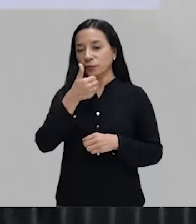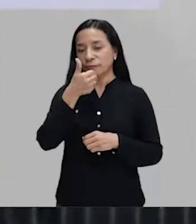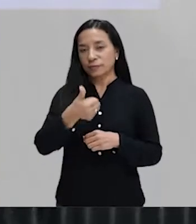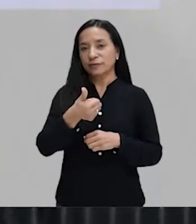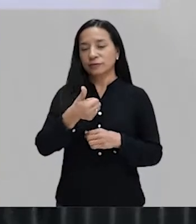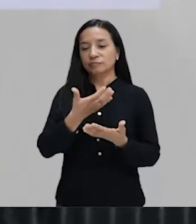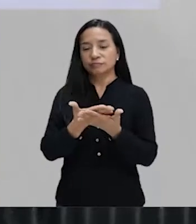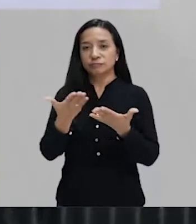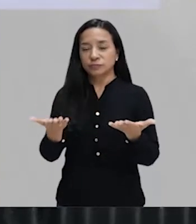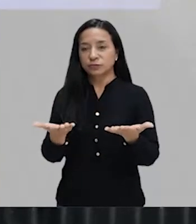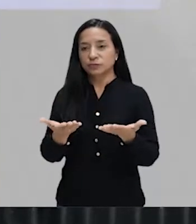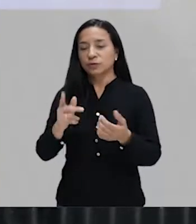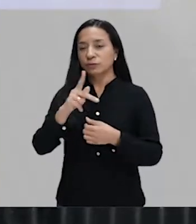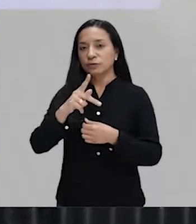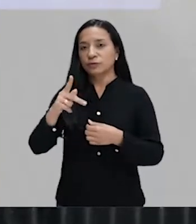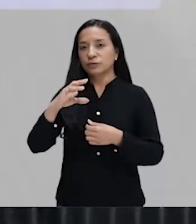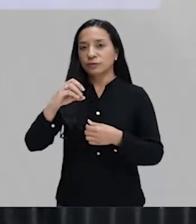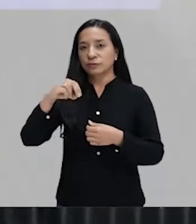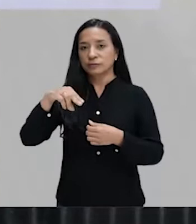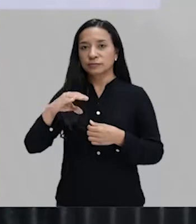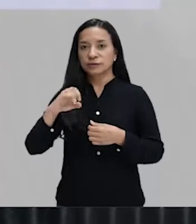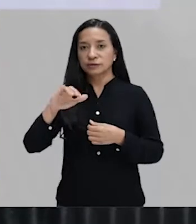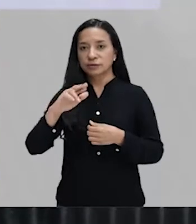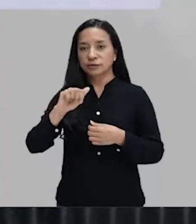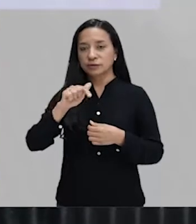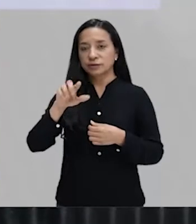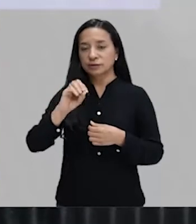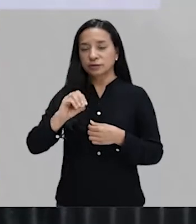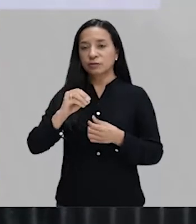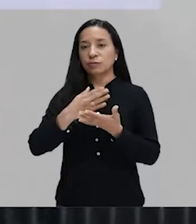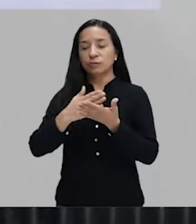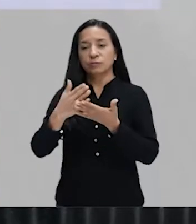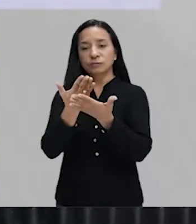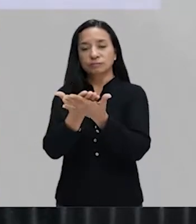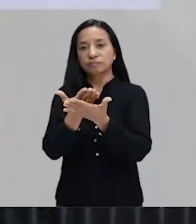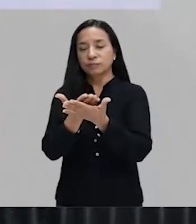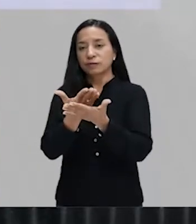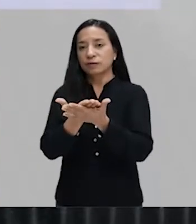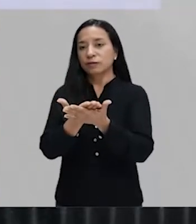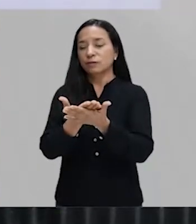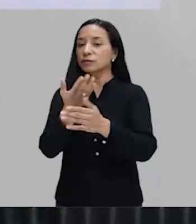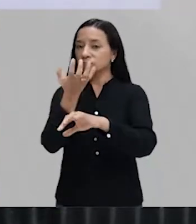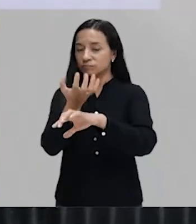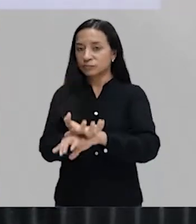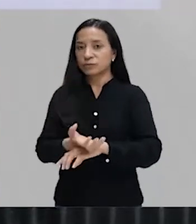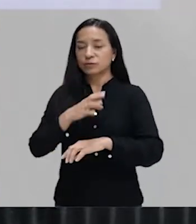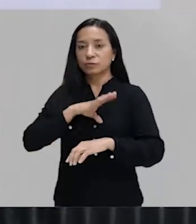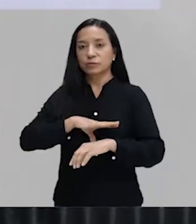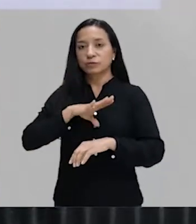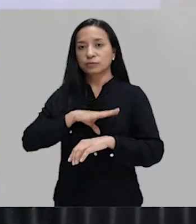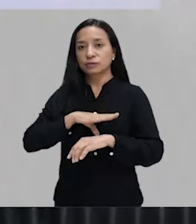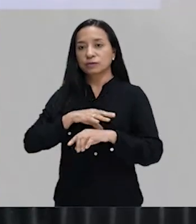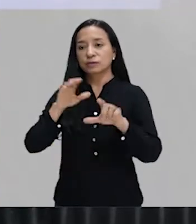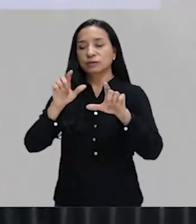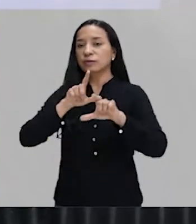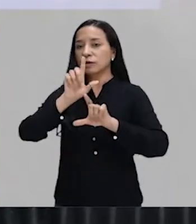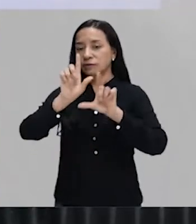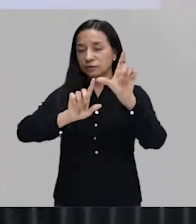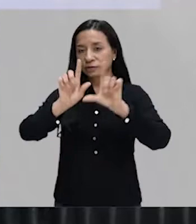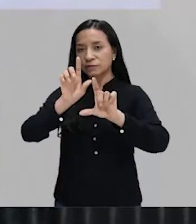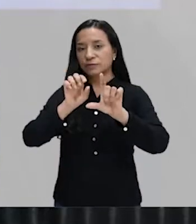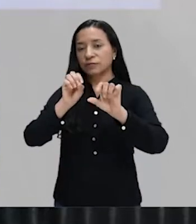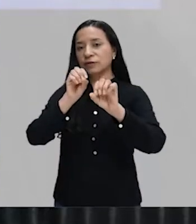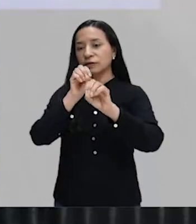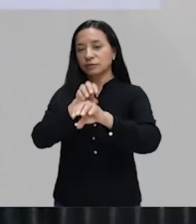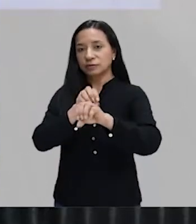tudo bem com vocês? Sou a professora Conceição Alencar e começa agora a sua aula de língua portuguesa. Se liga na TV Educação e no Portal